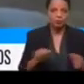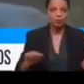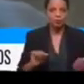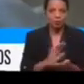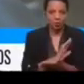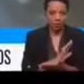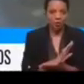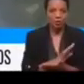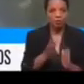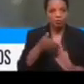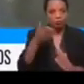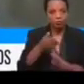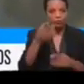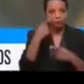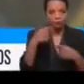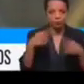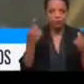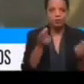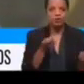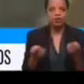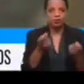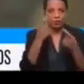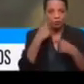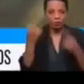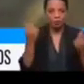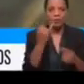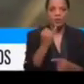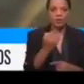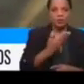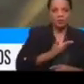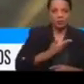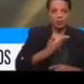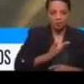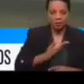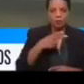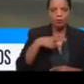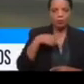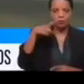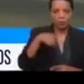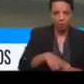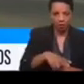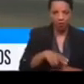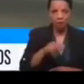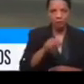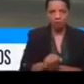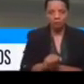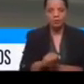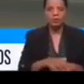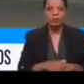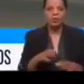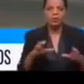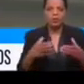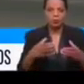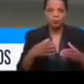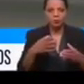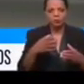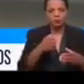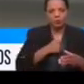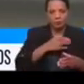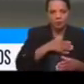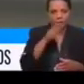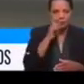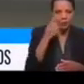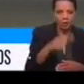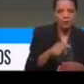caso. Como gestor público na IDD Portugal Defense, o grupo que detém empresas de defesa, Capitão Ferreira